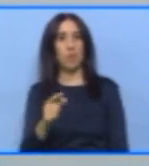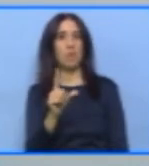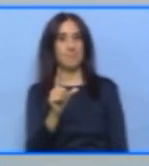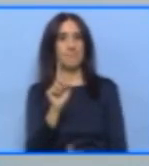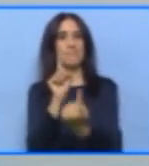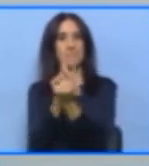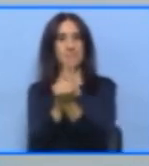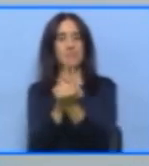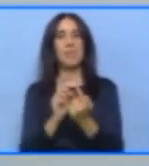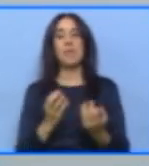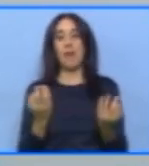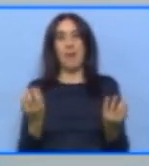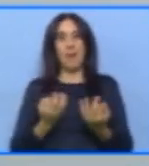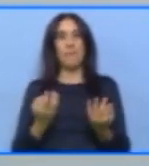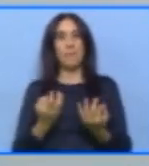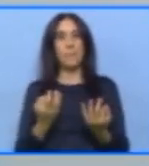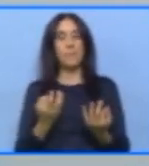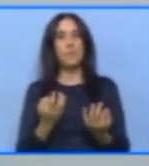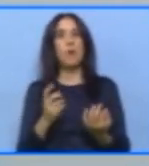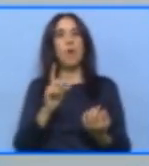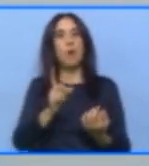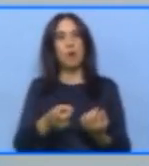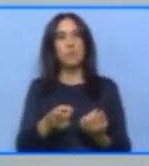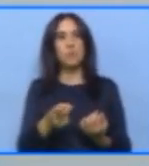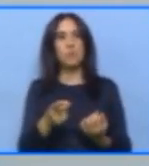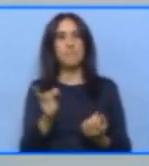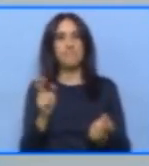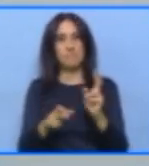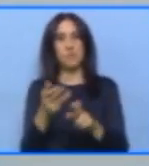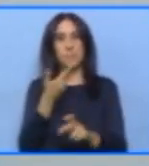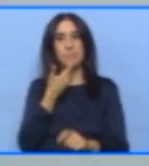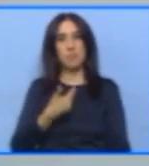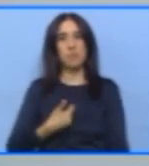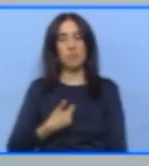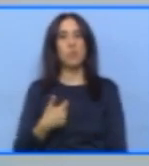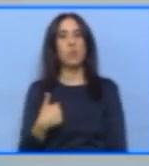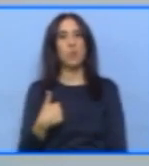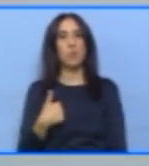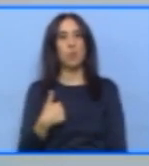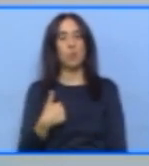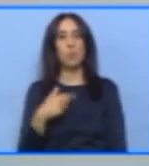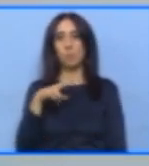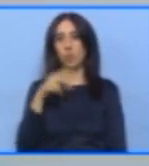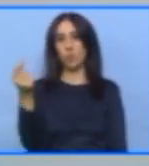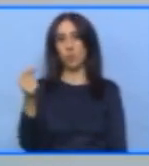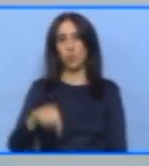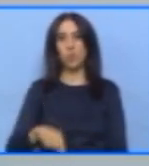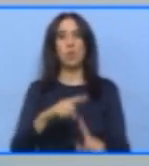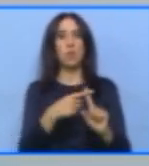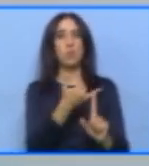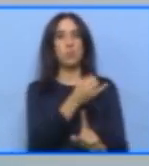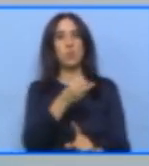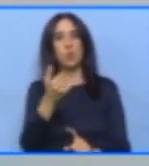E, portanto, de facto, aquilo que, entretanto, me foi pedido, eu estive aqui em Portugal de 2002